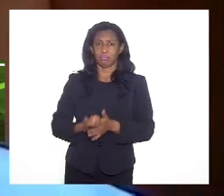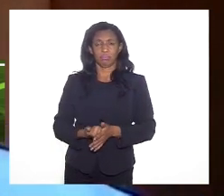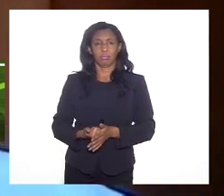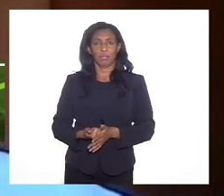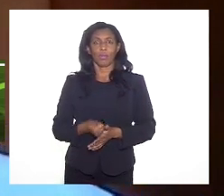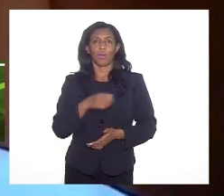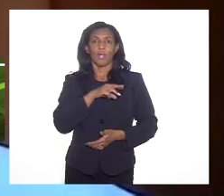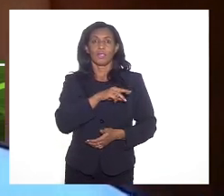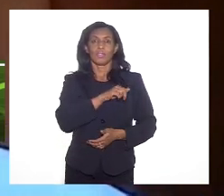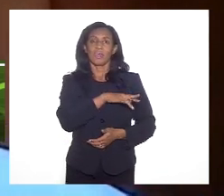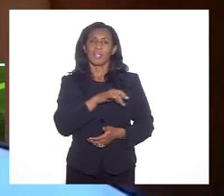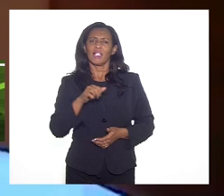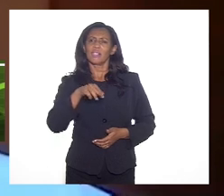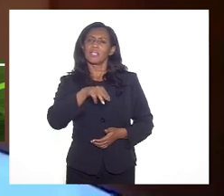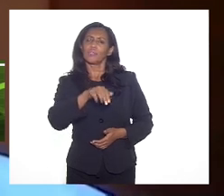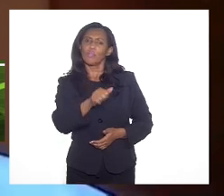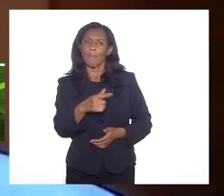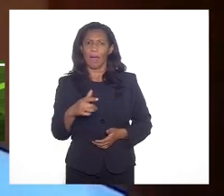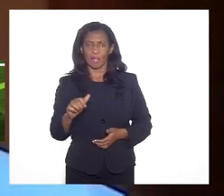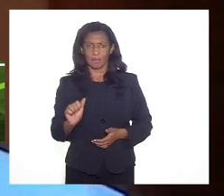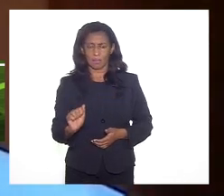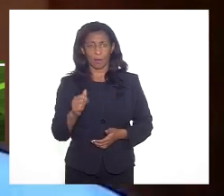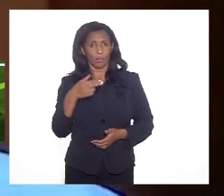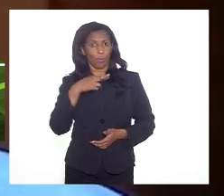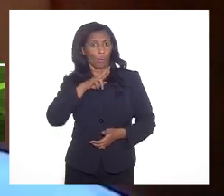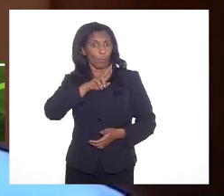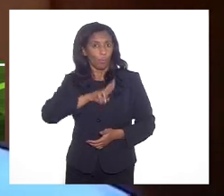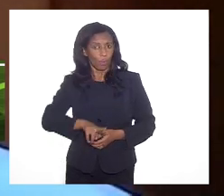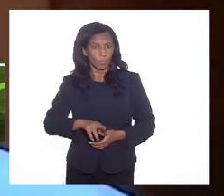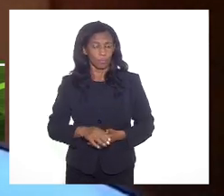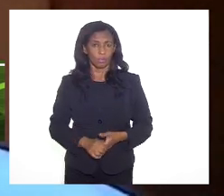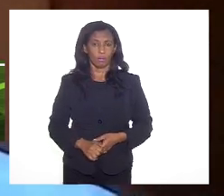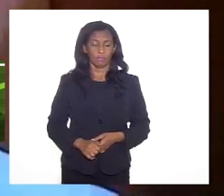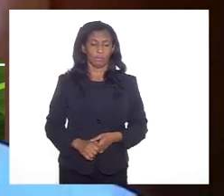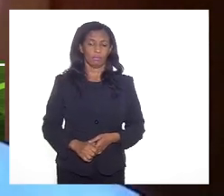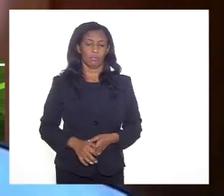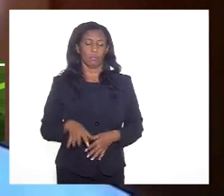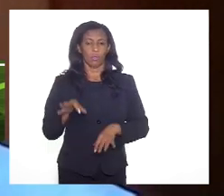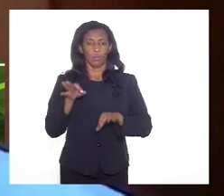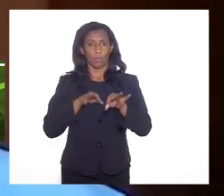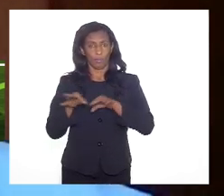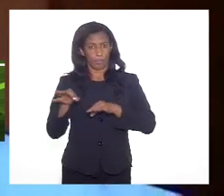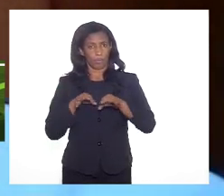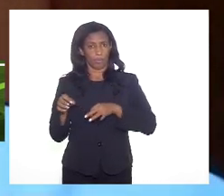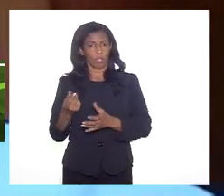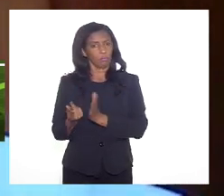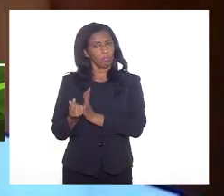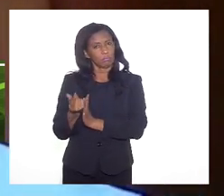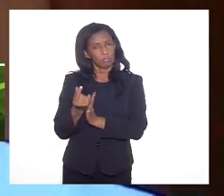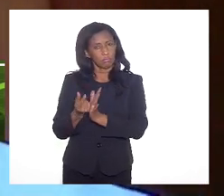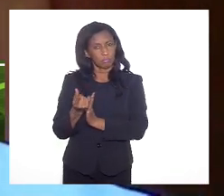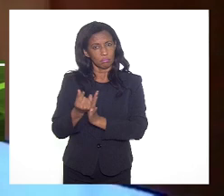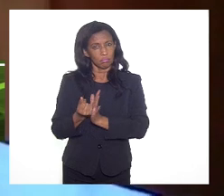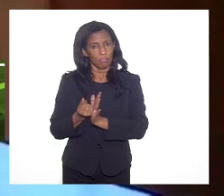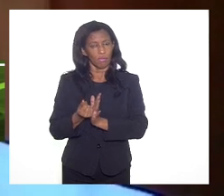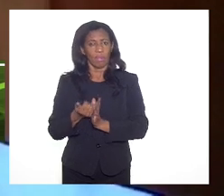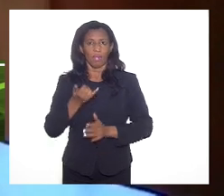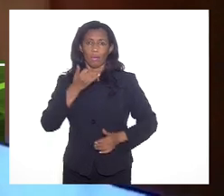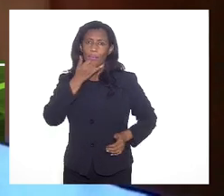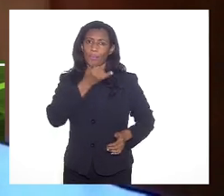de massas. Então, realmente, os resultados do plano financeiro serão